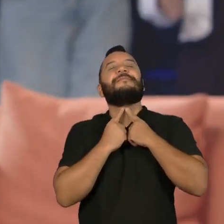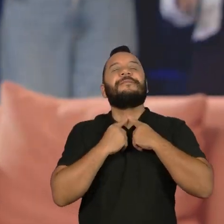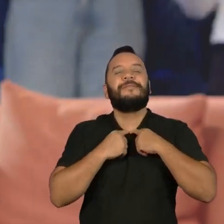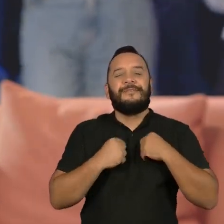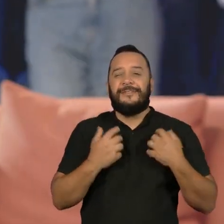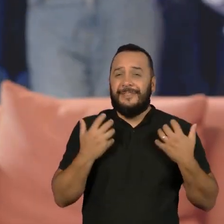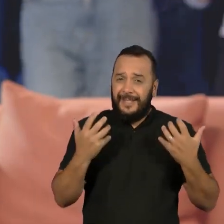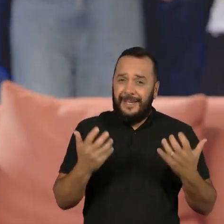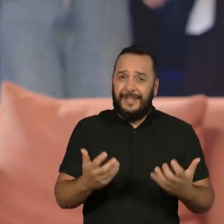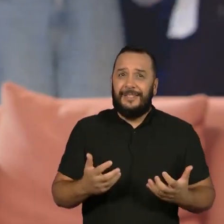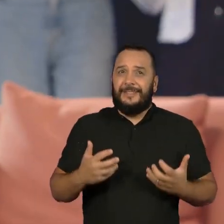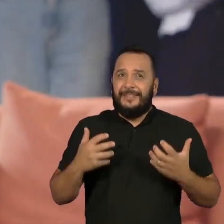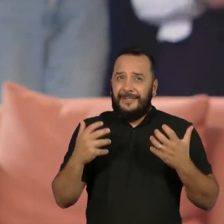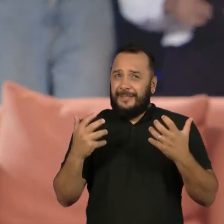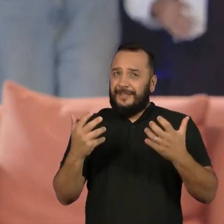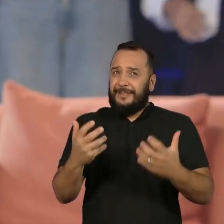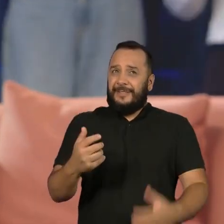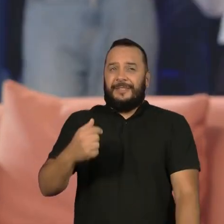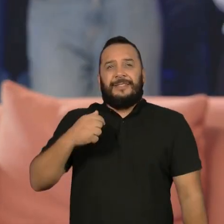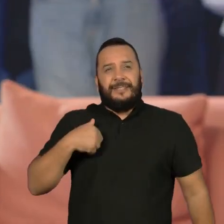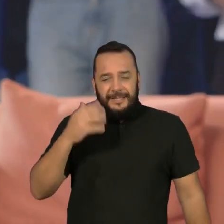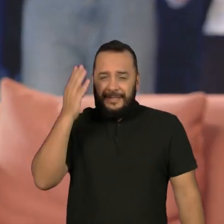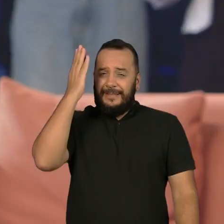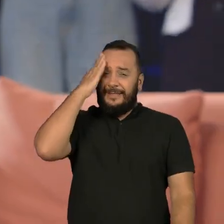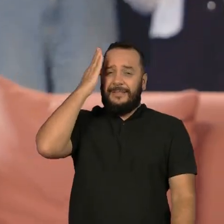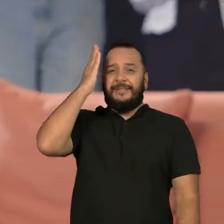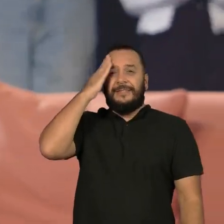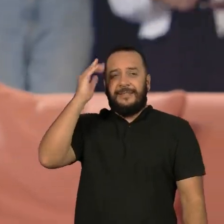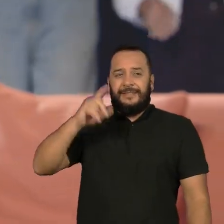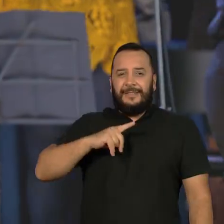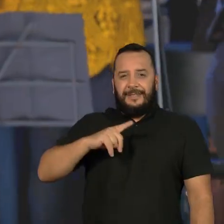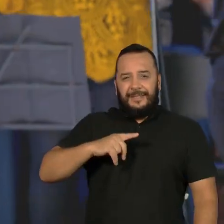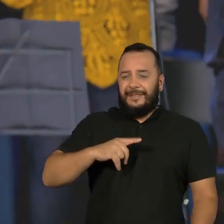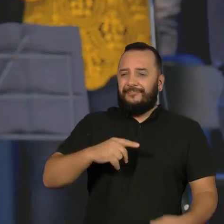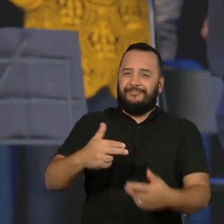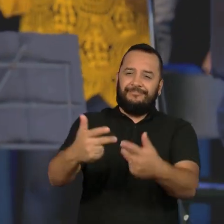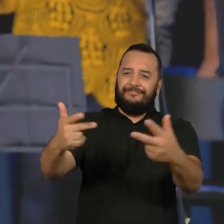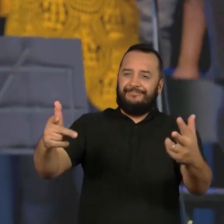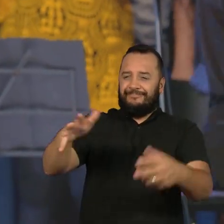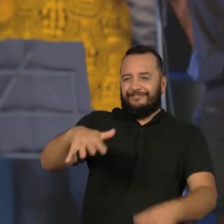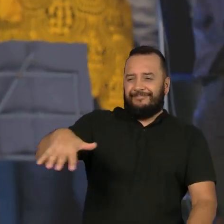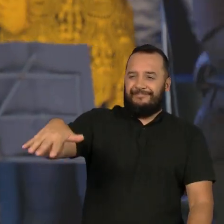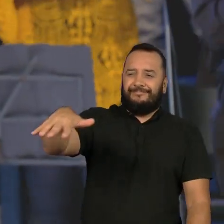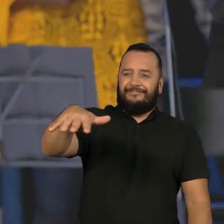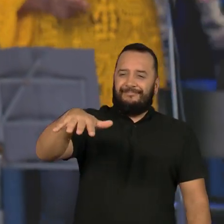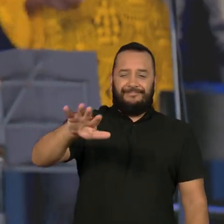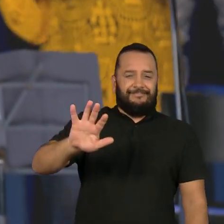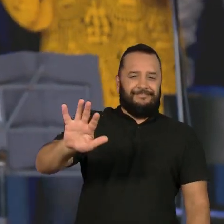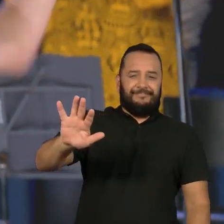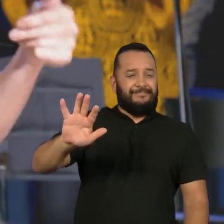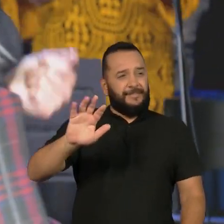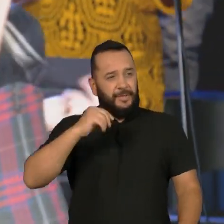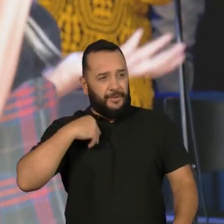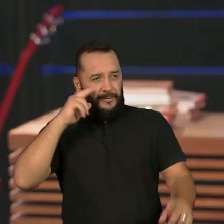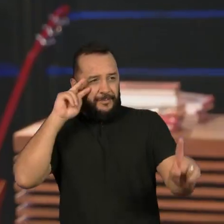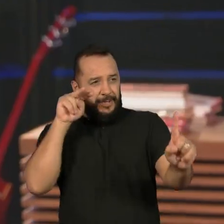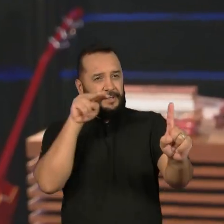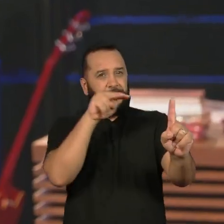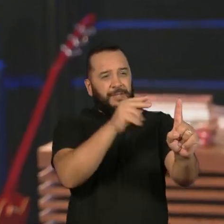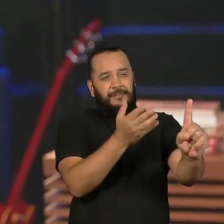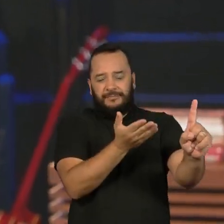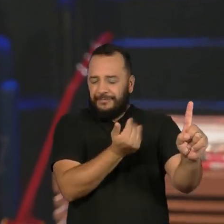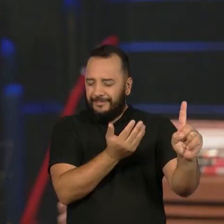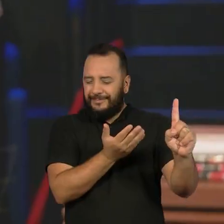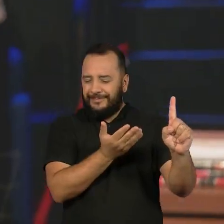que amar entorta as coisas e é assim que eu te vejo. Eu te chamo, vem